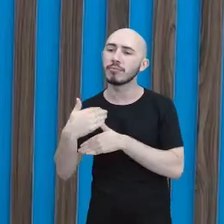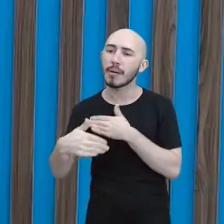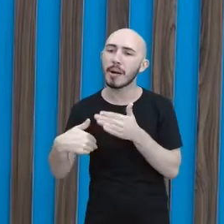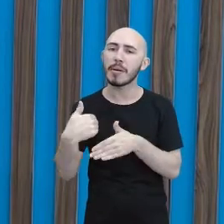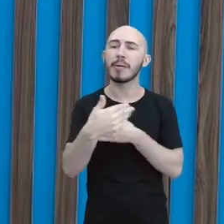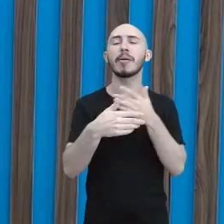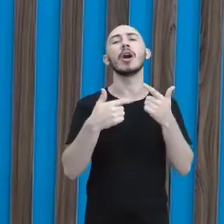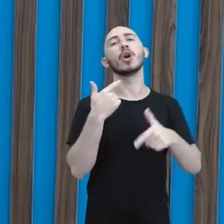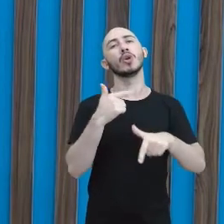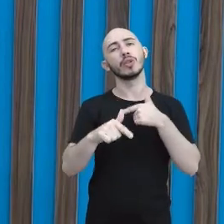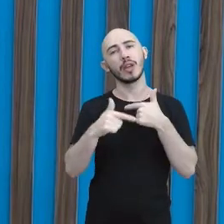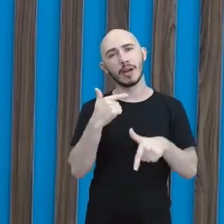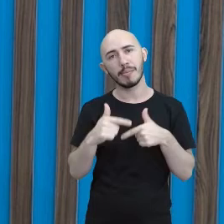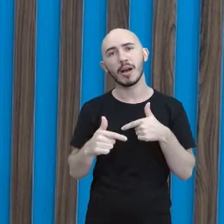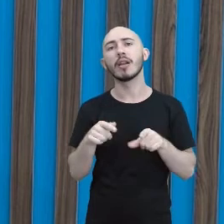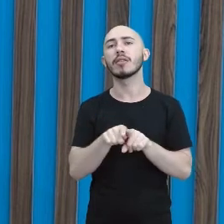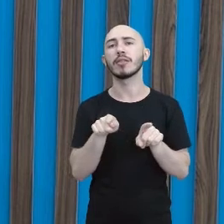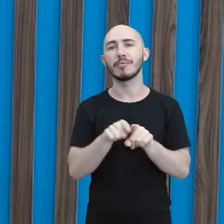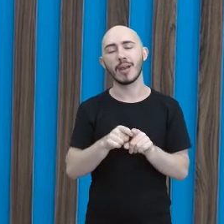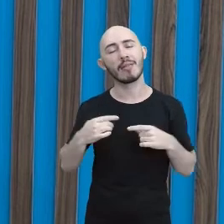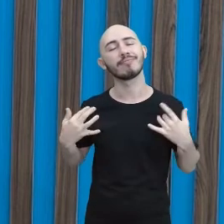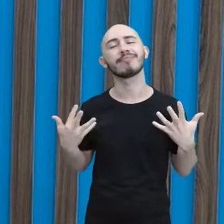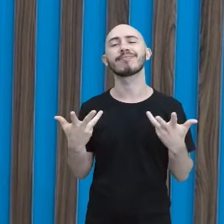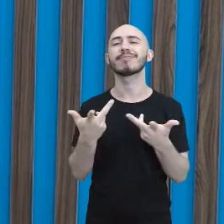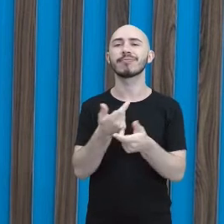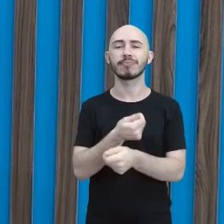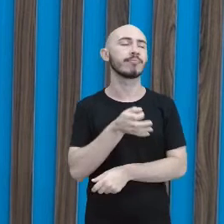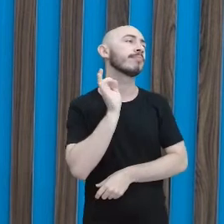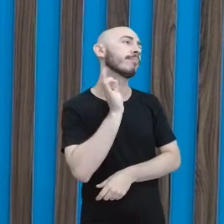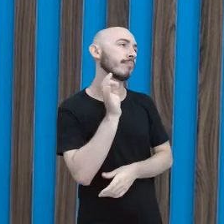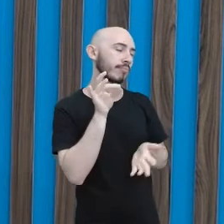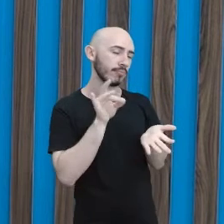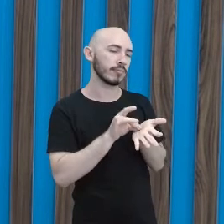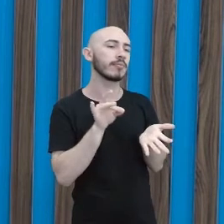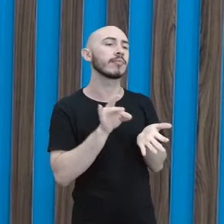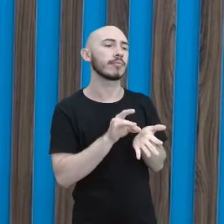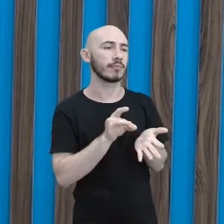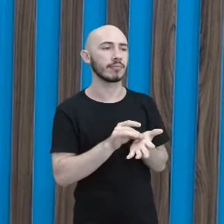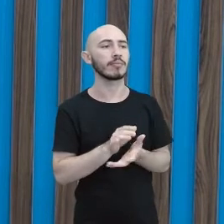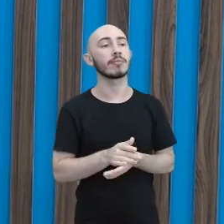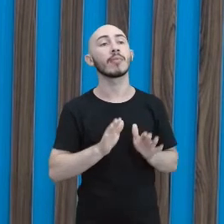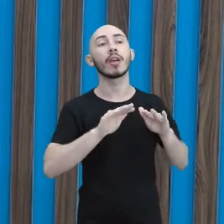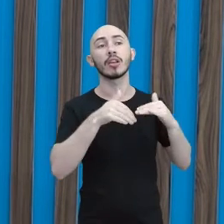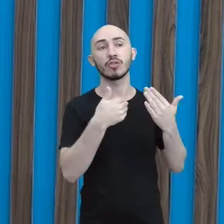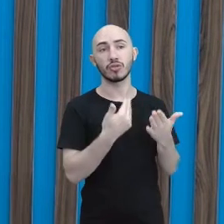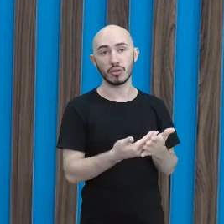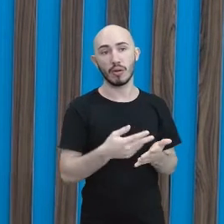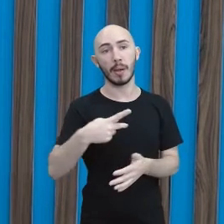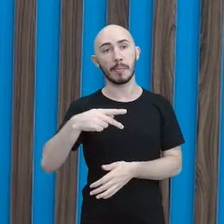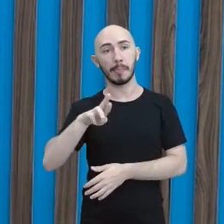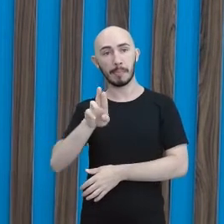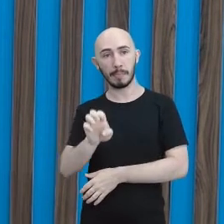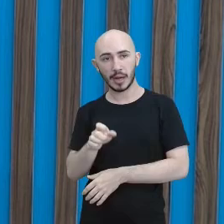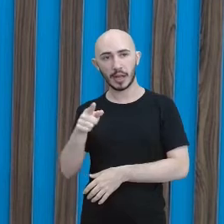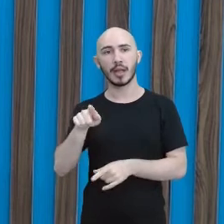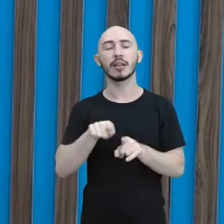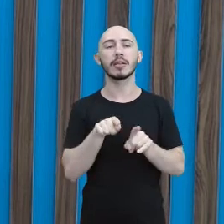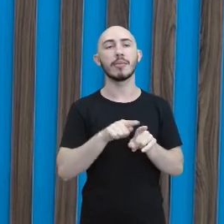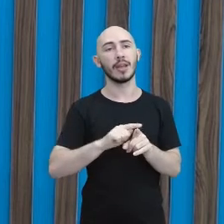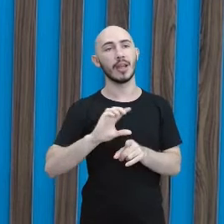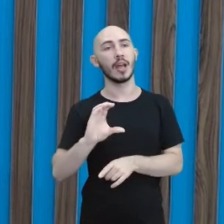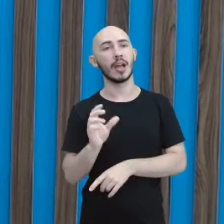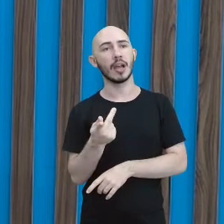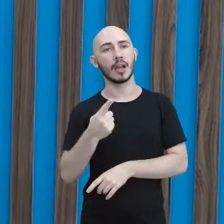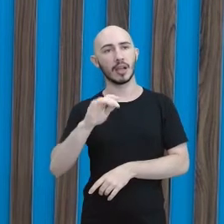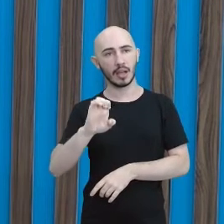mais o trabalho tem realmente outra qualidade. É verdade, Vânia. A creche, a pré-escola, ela surge como mais um apoio,